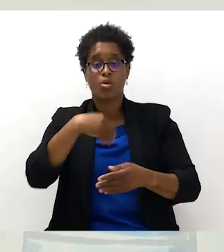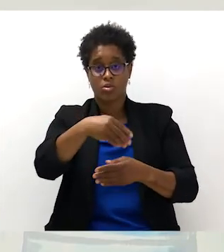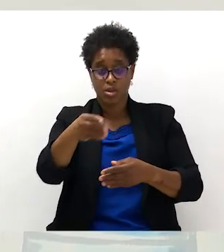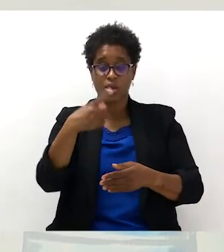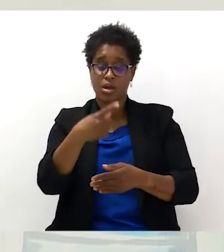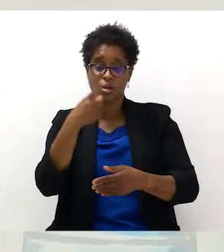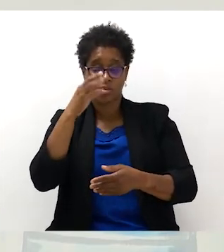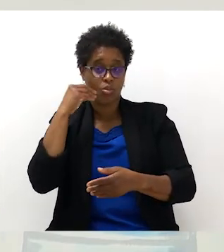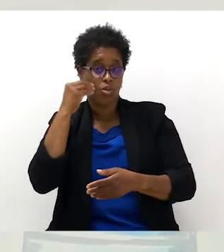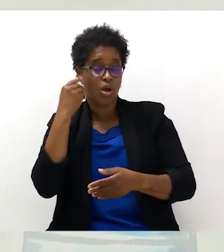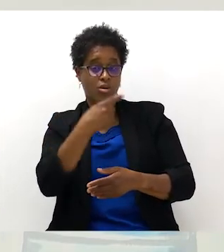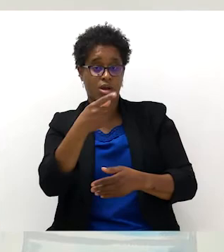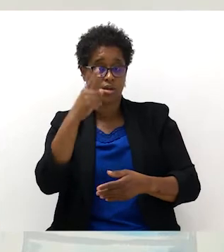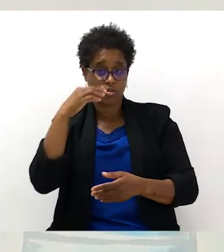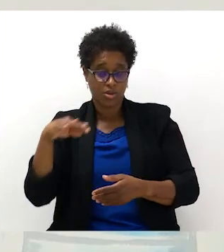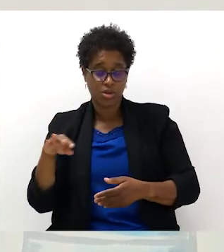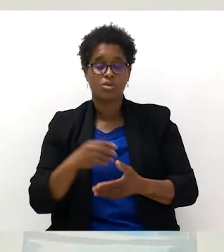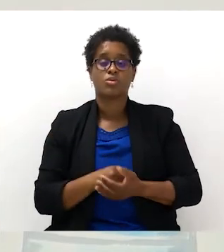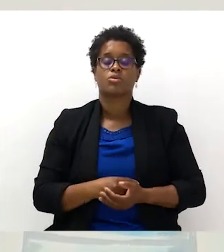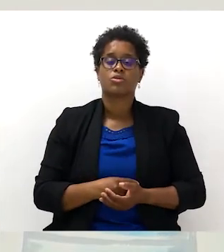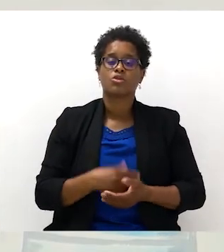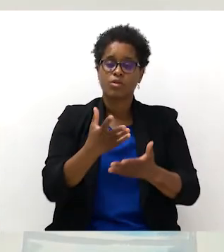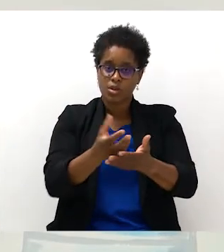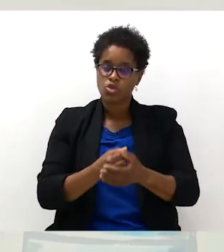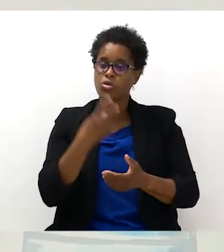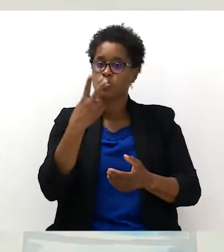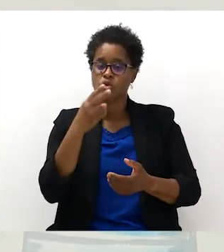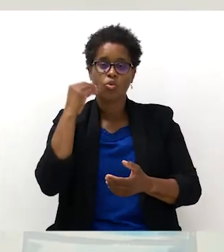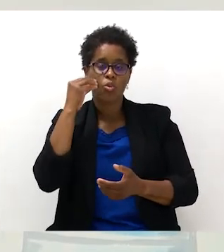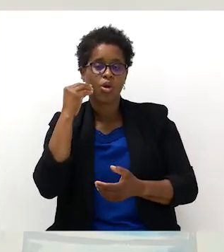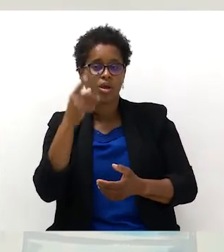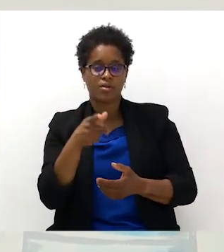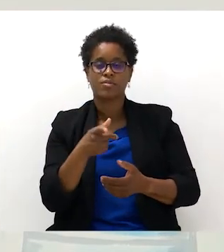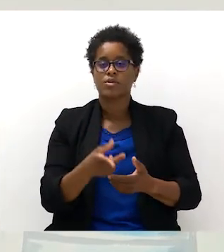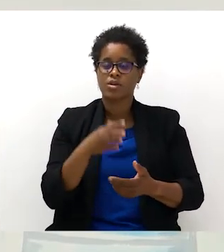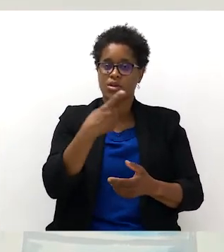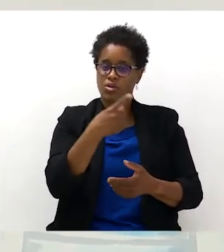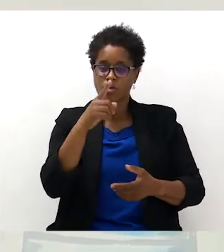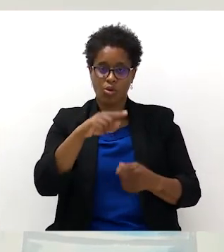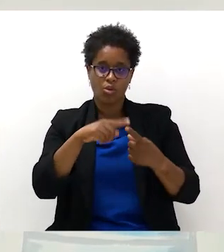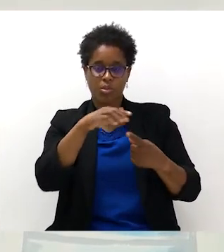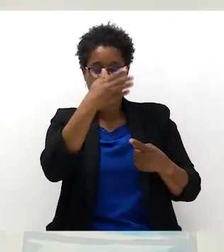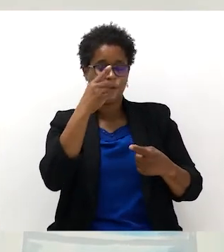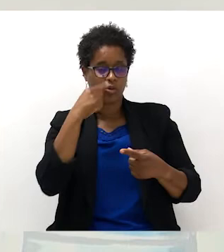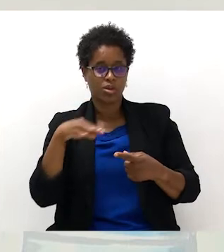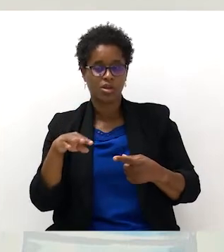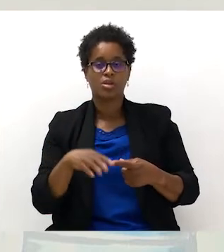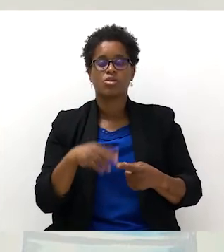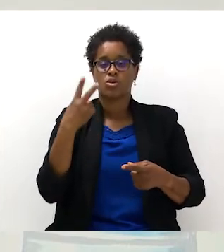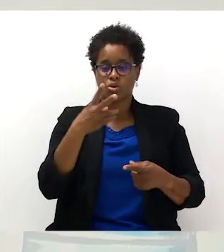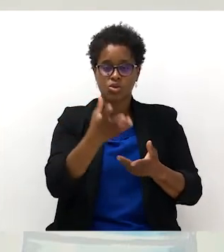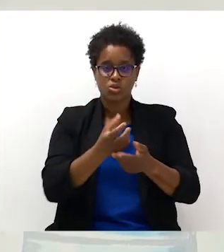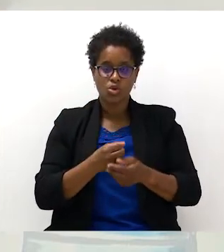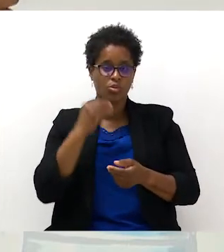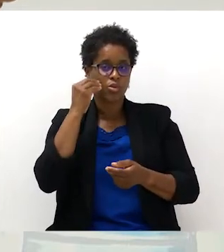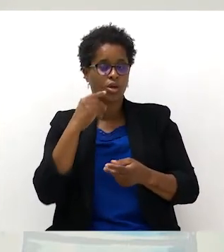morangos, cada menino vai receber 2 morangos. O primeiro menino recebe 2 morangos, o outro menino recebe 2,